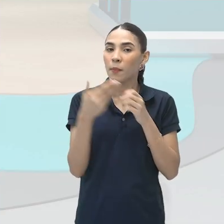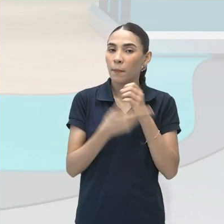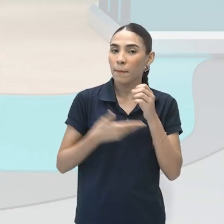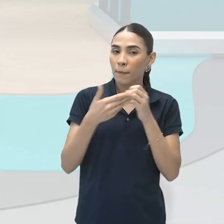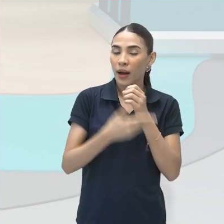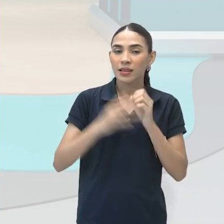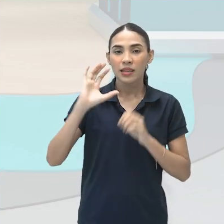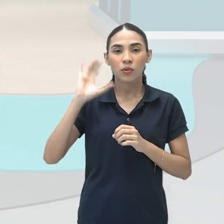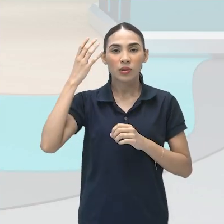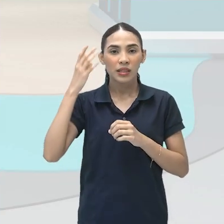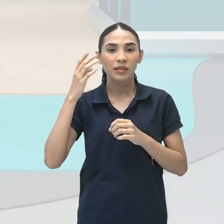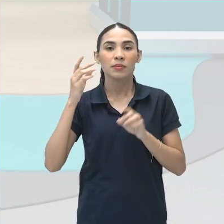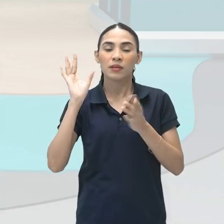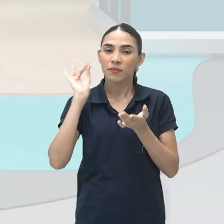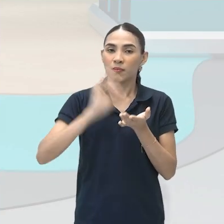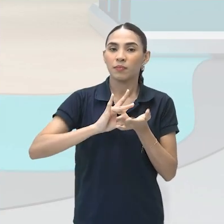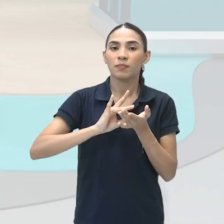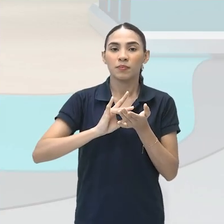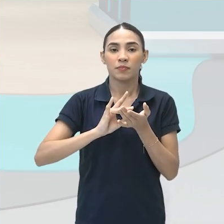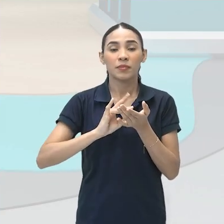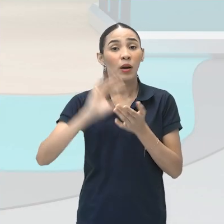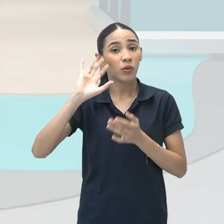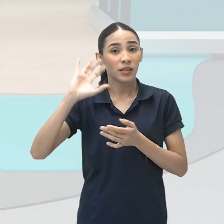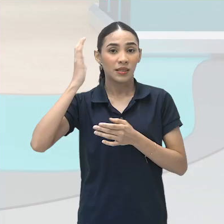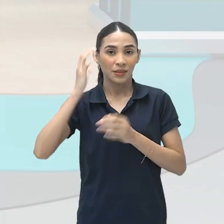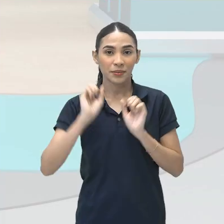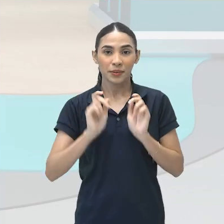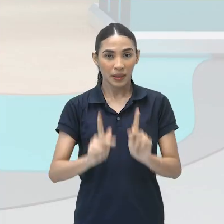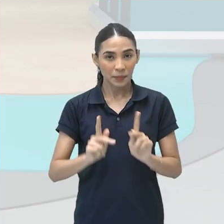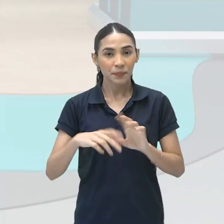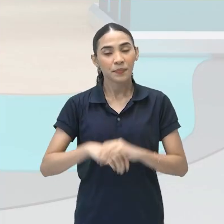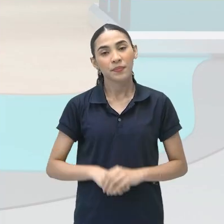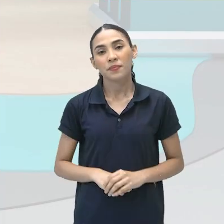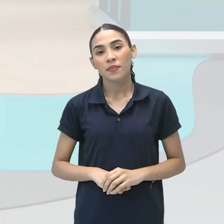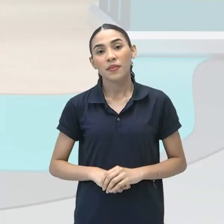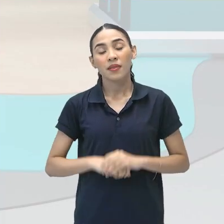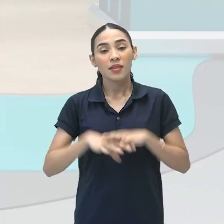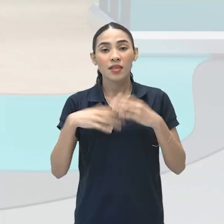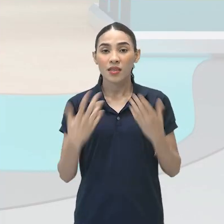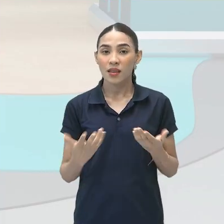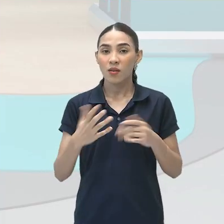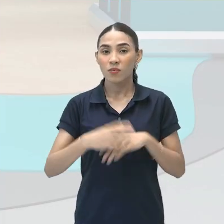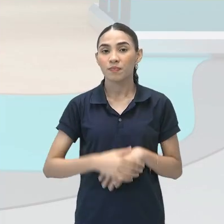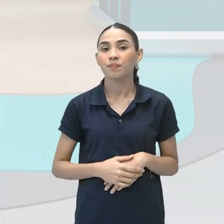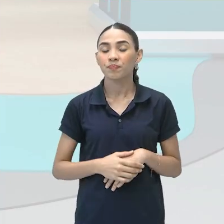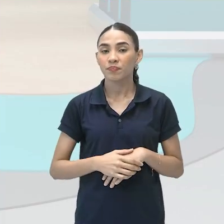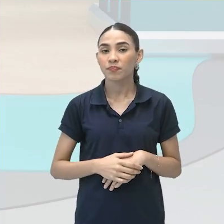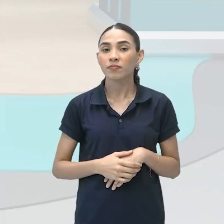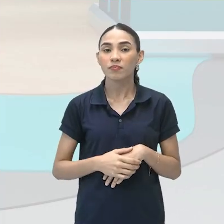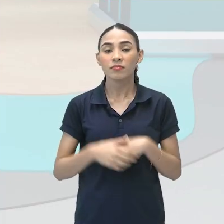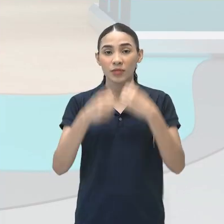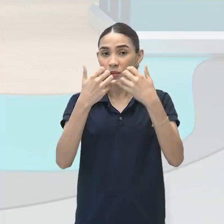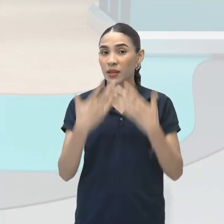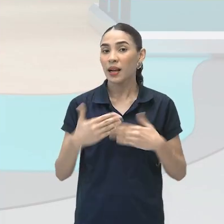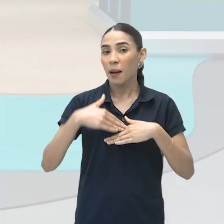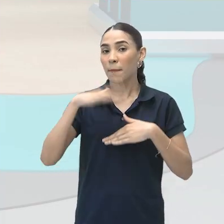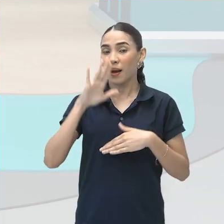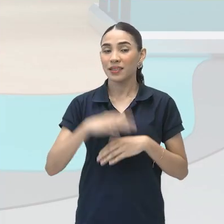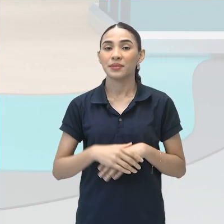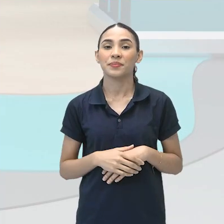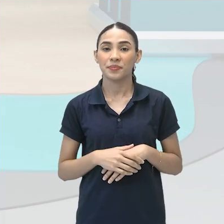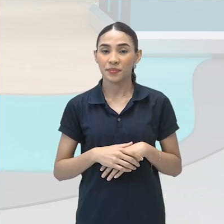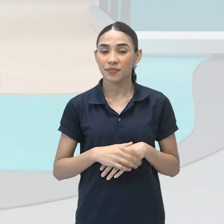em acontecimentos efetivamente ocorridos, certo? E aí, para exemplificar isto para